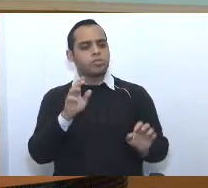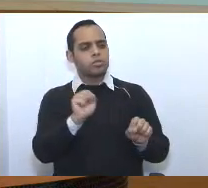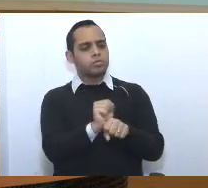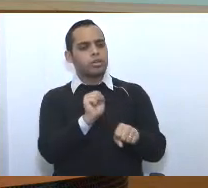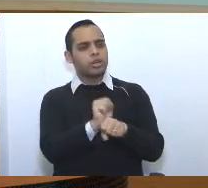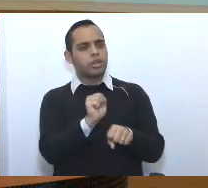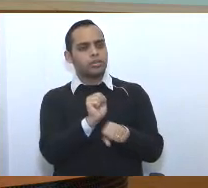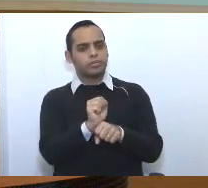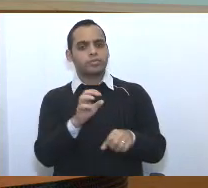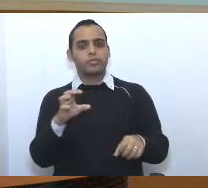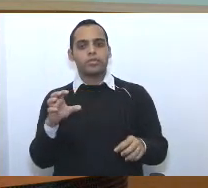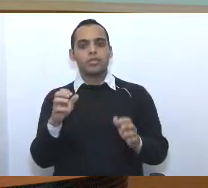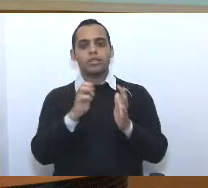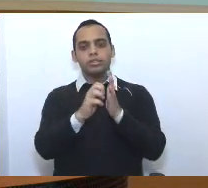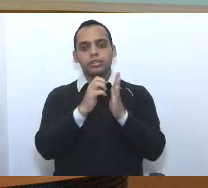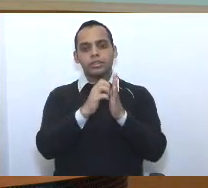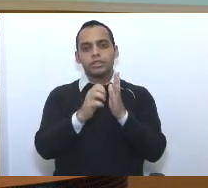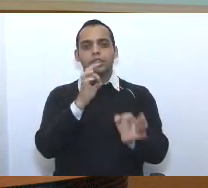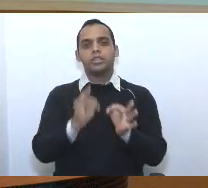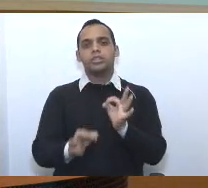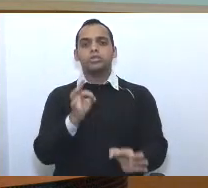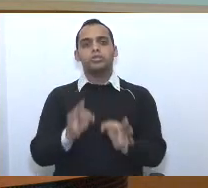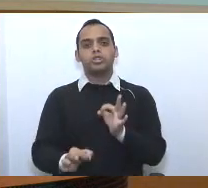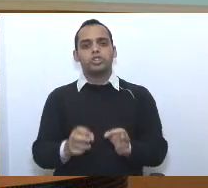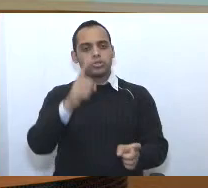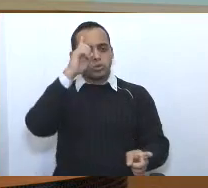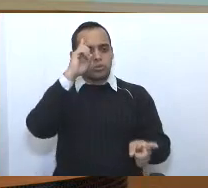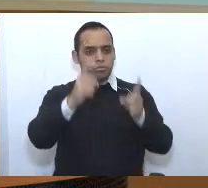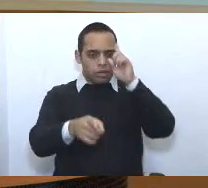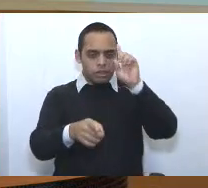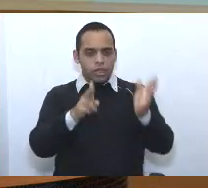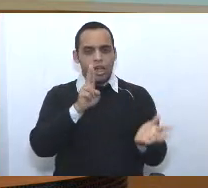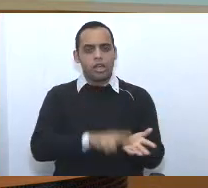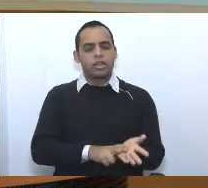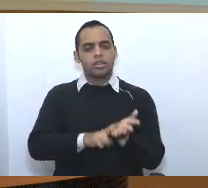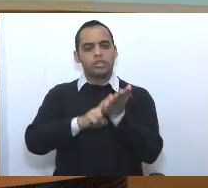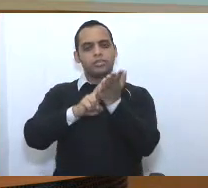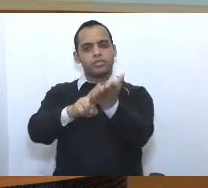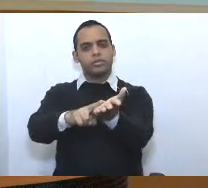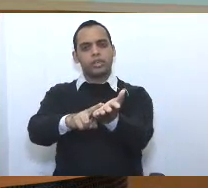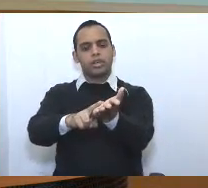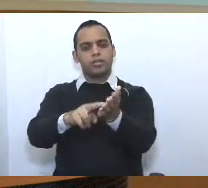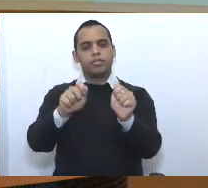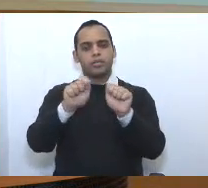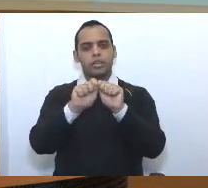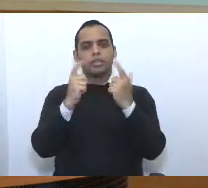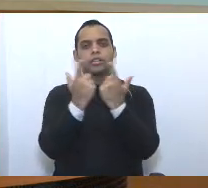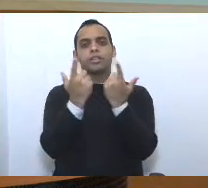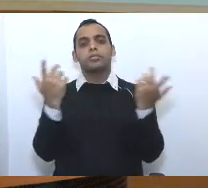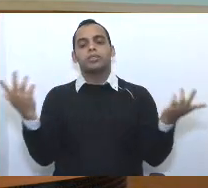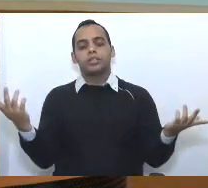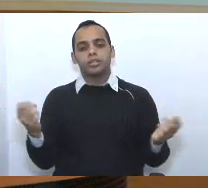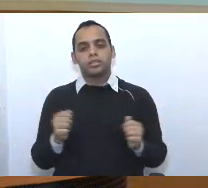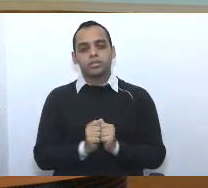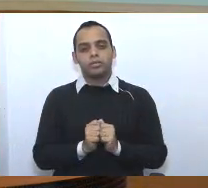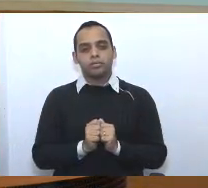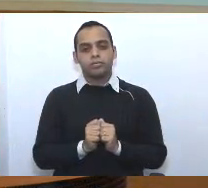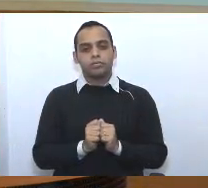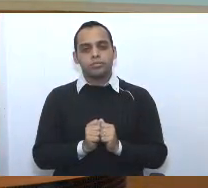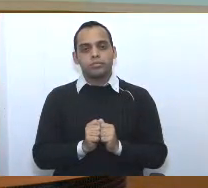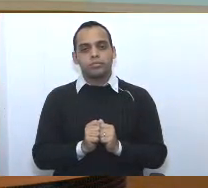de Assuntos Jurídicos para mandar para a Câmara, porque foi uma questão que